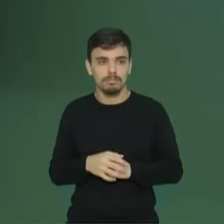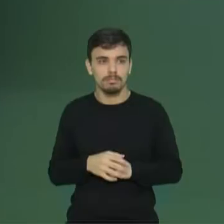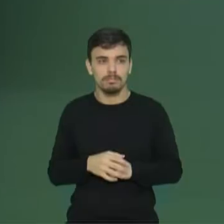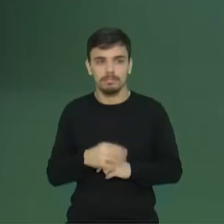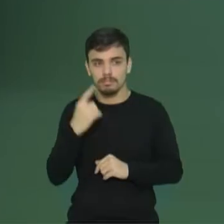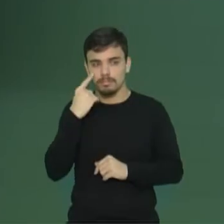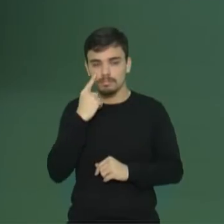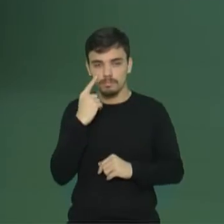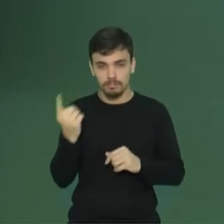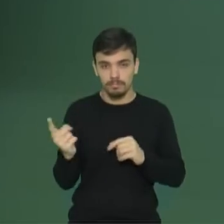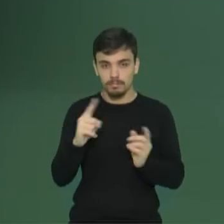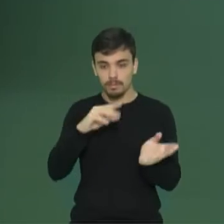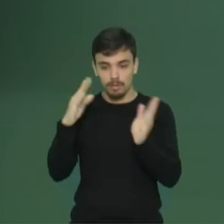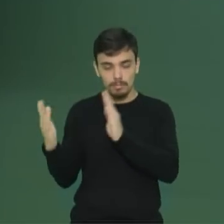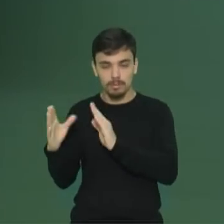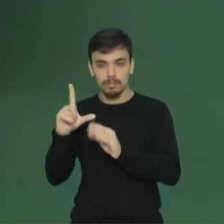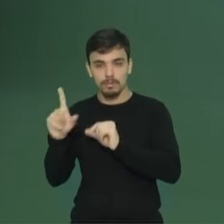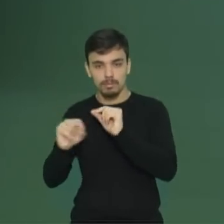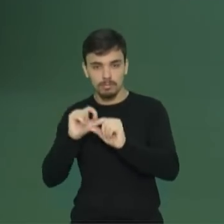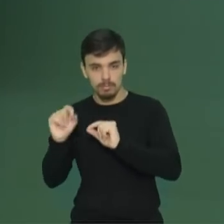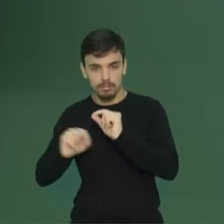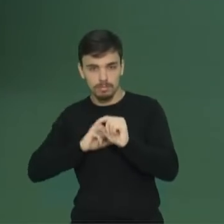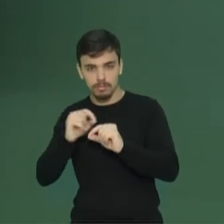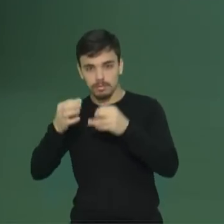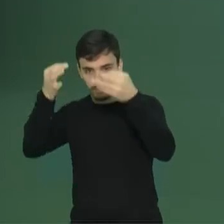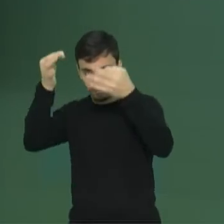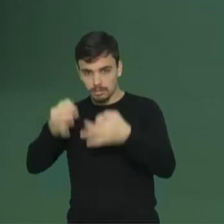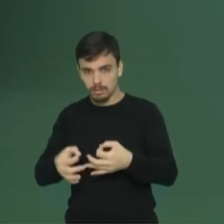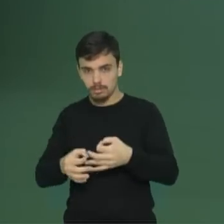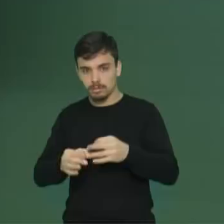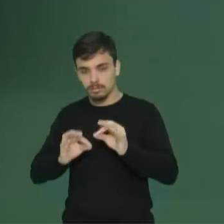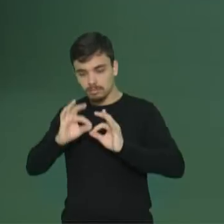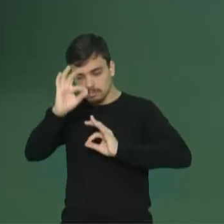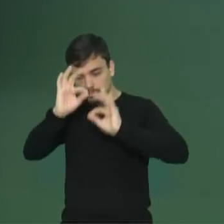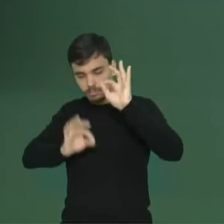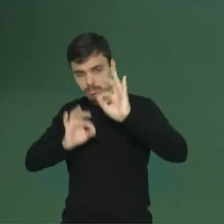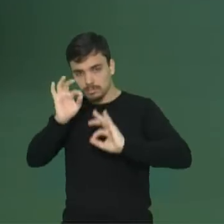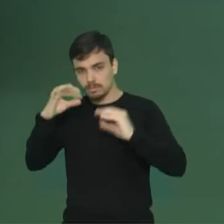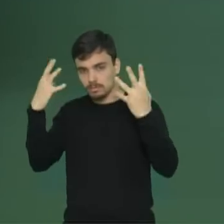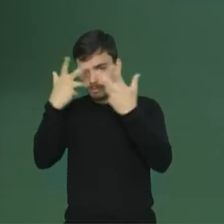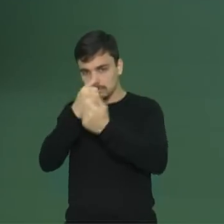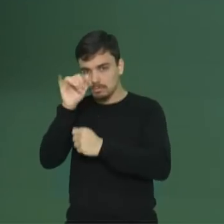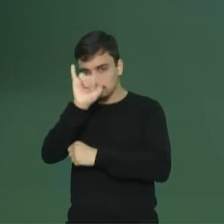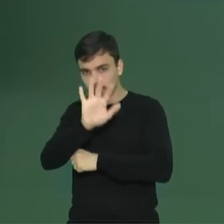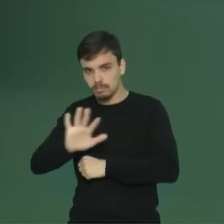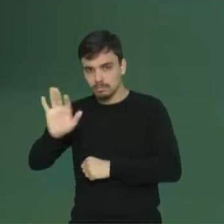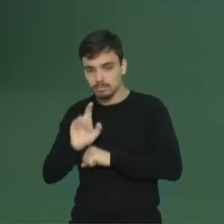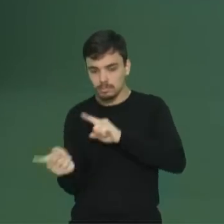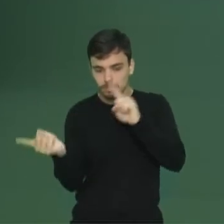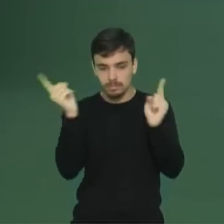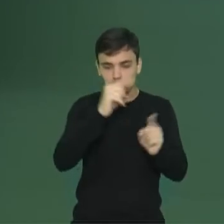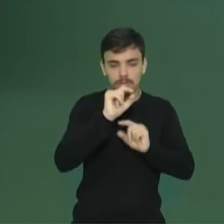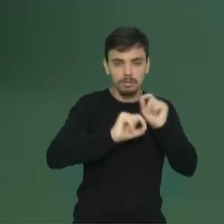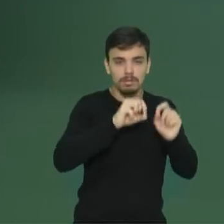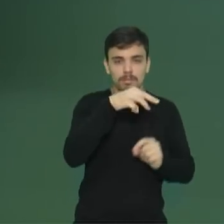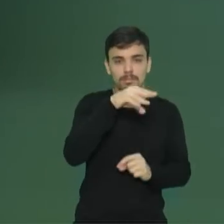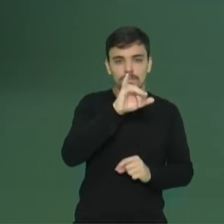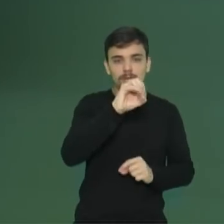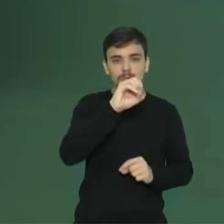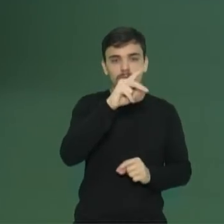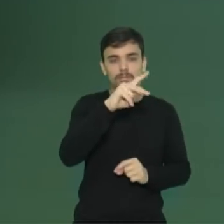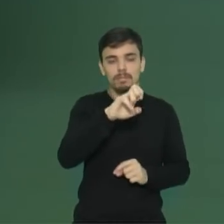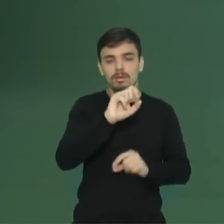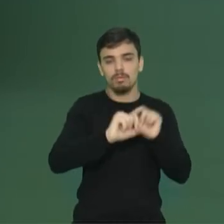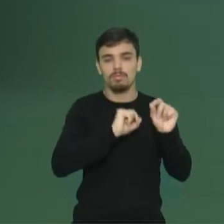emétrope, ou seja, está com as suas medidas proporcionais, gera uma imagem assim. Uma janela míope,